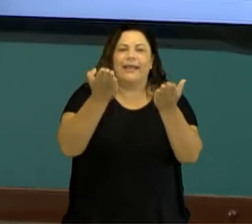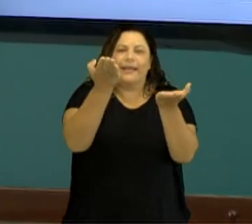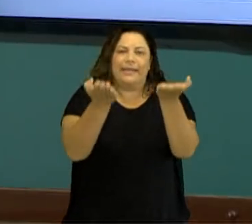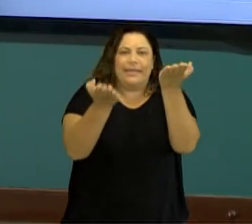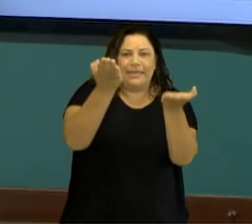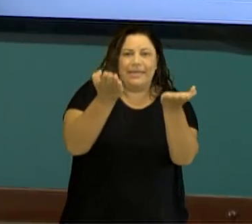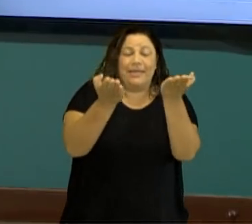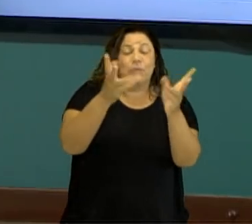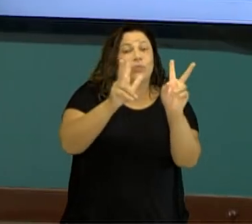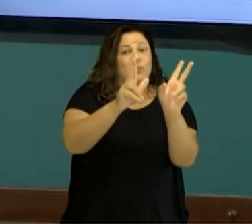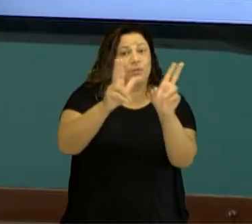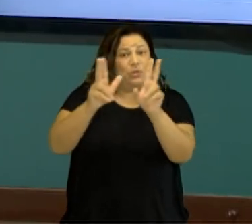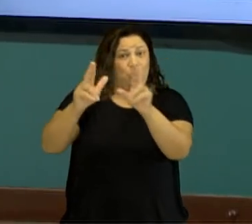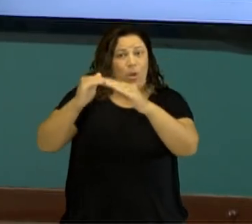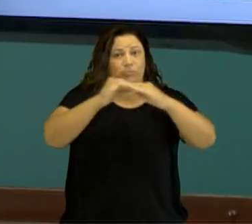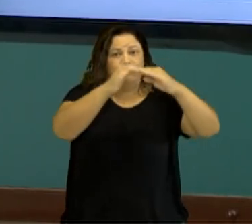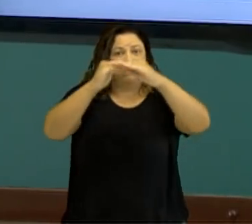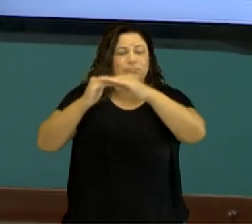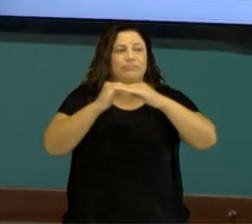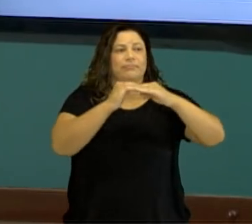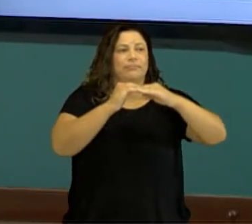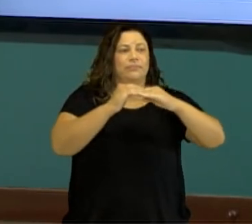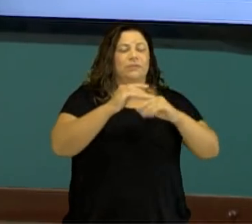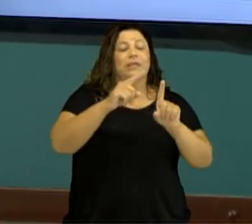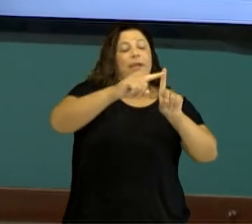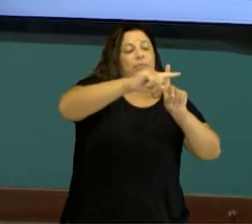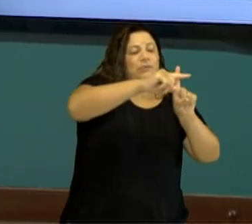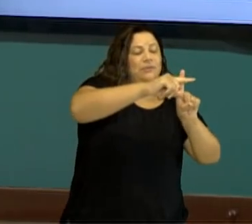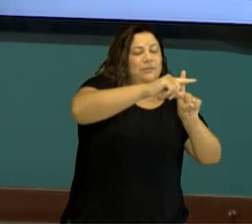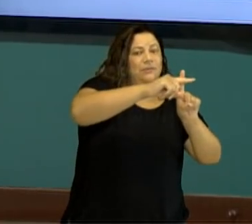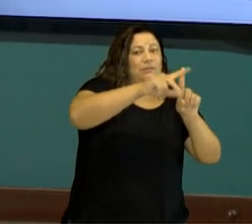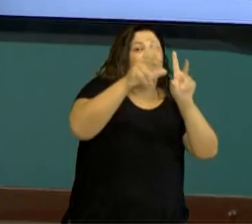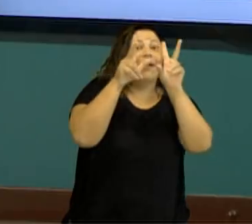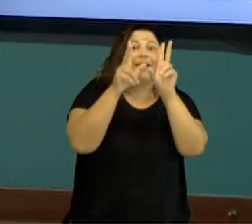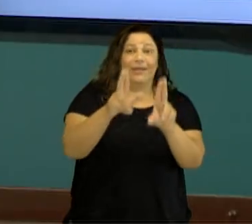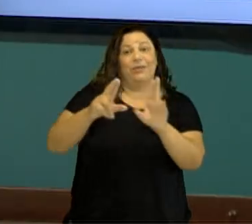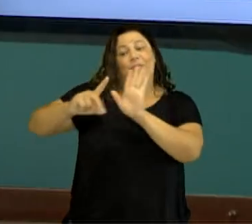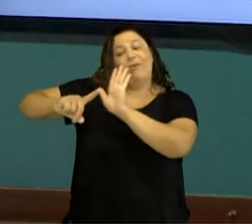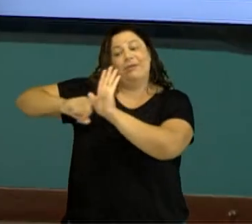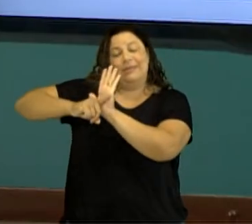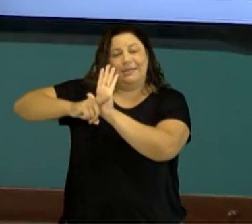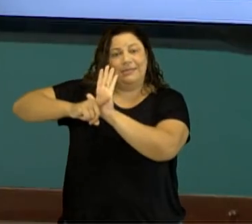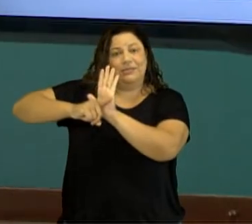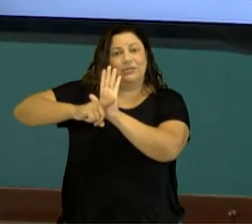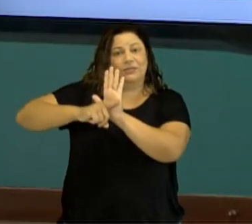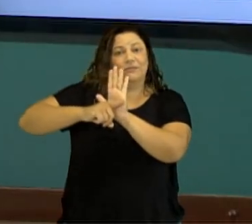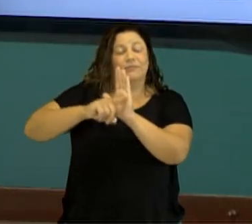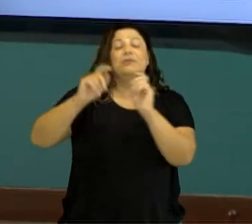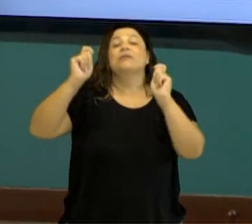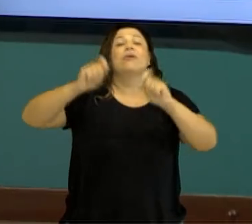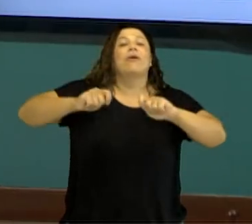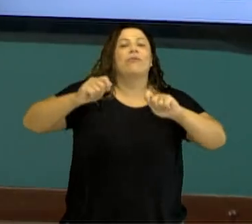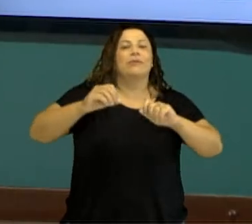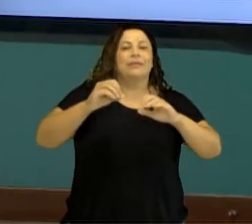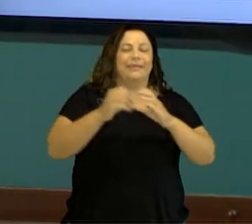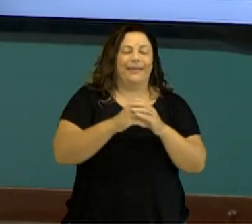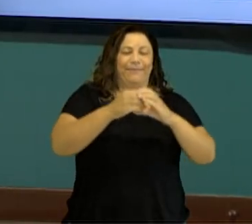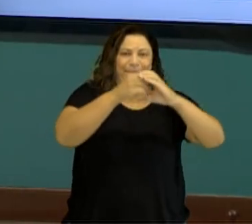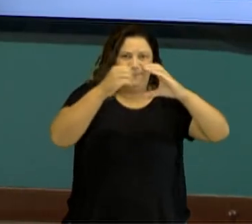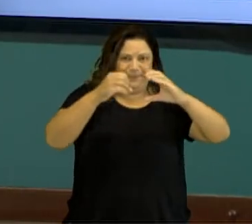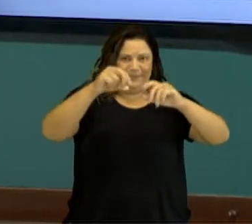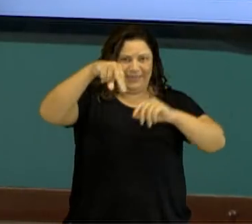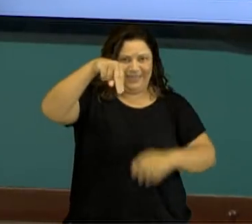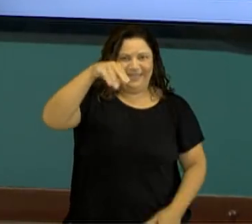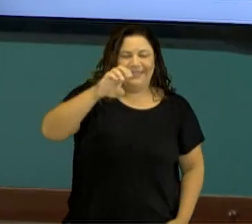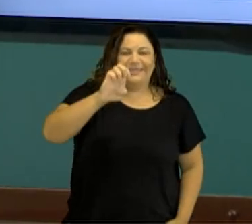elétrica positiva é igual à carga elétrica negativa. É um átomo neutro. Vamos contar? Aqui